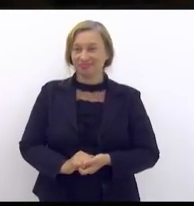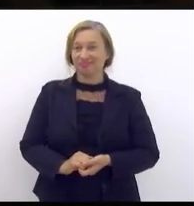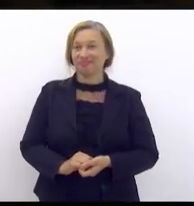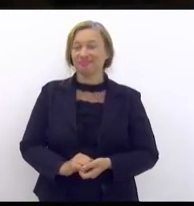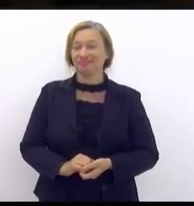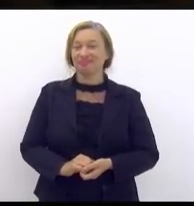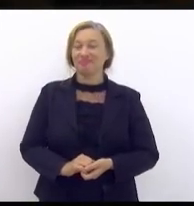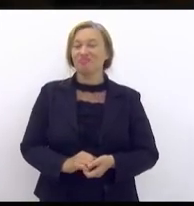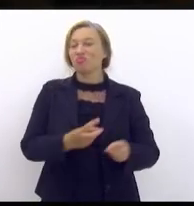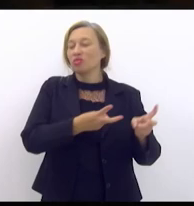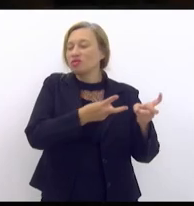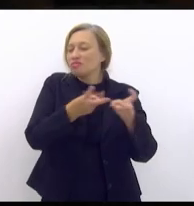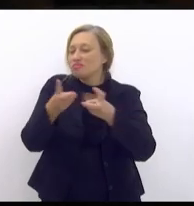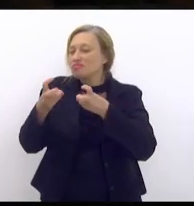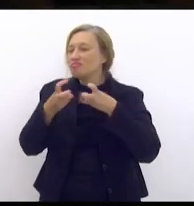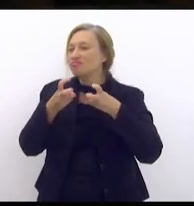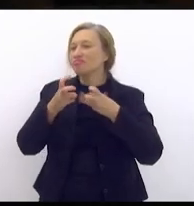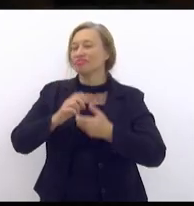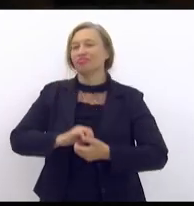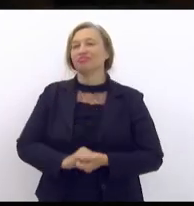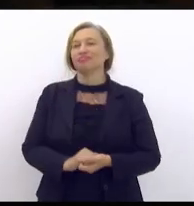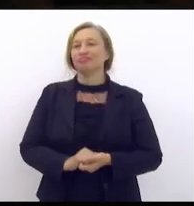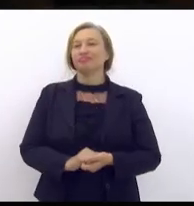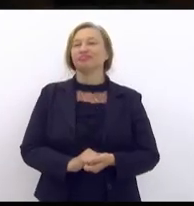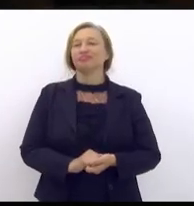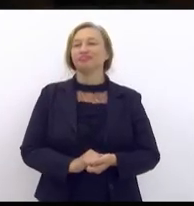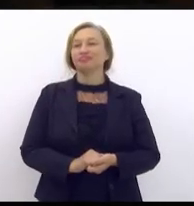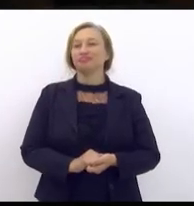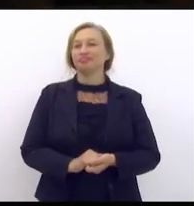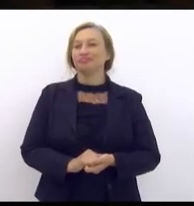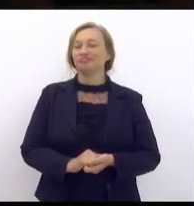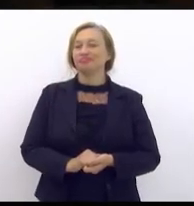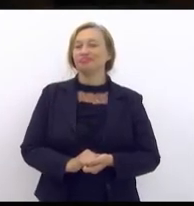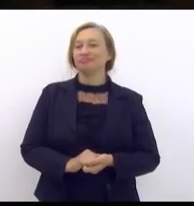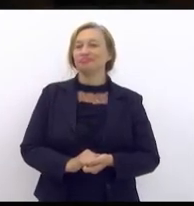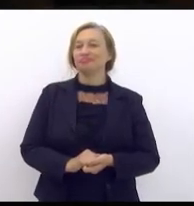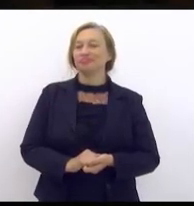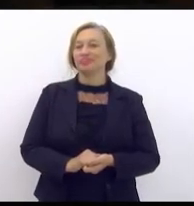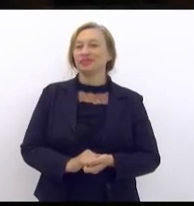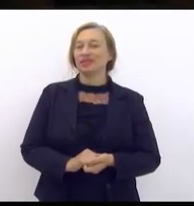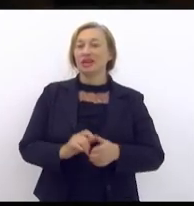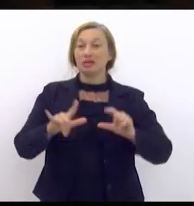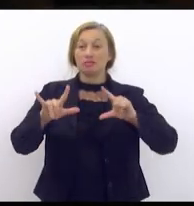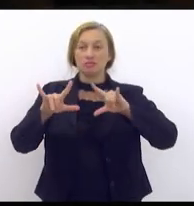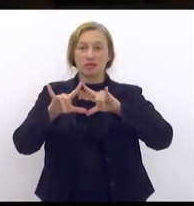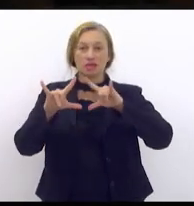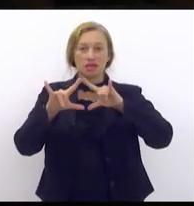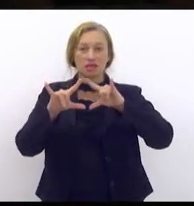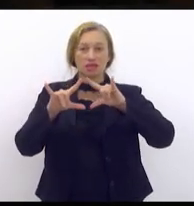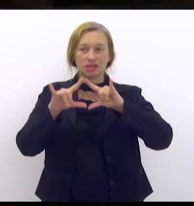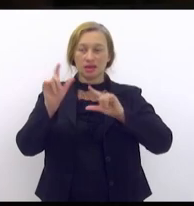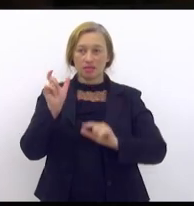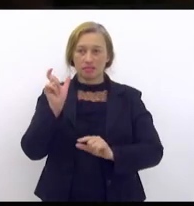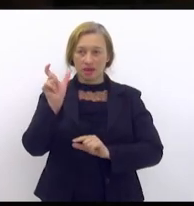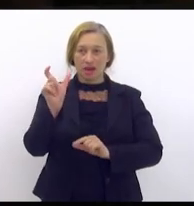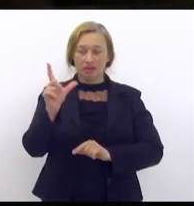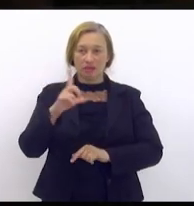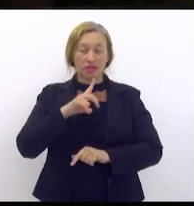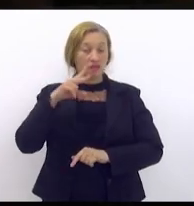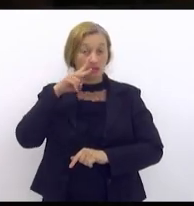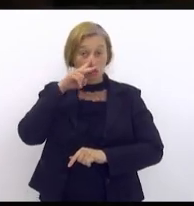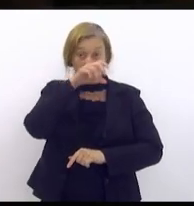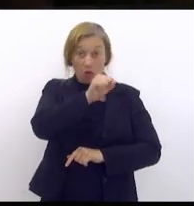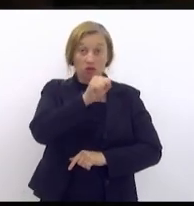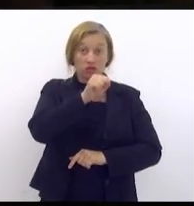nós vamos verificar que o termo milícia teve